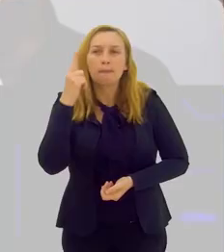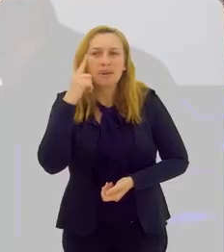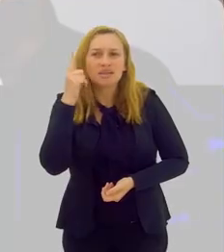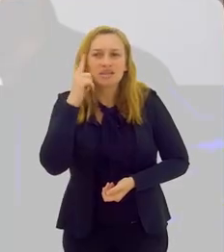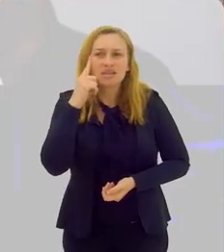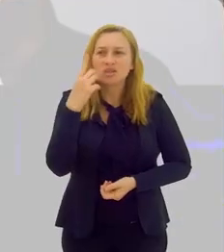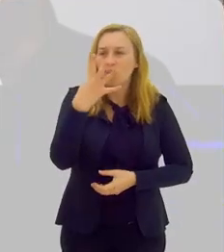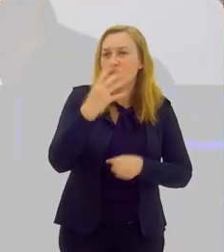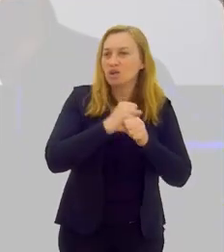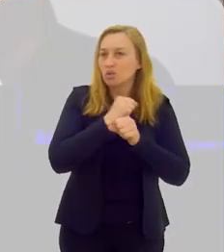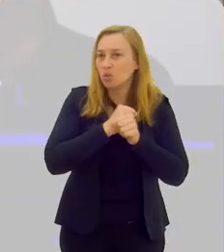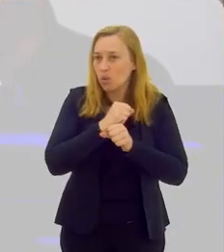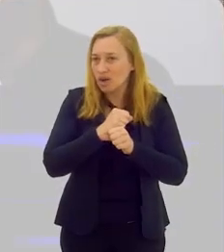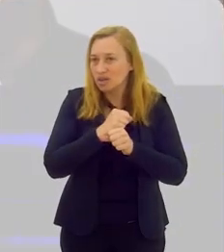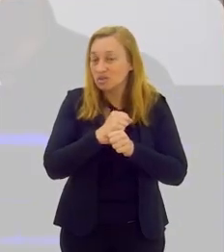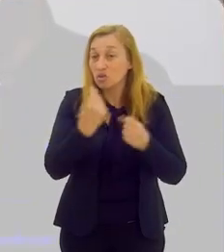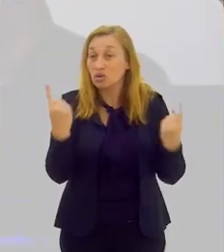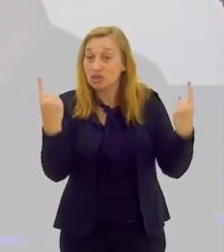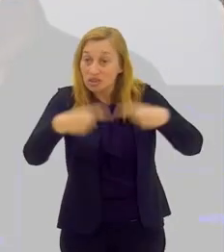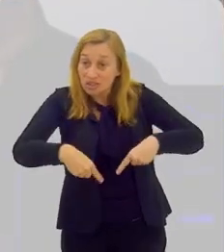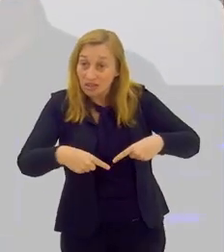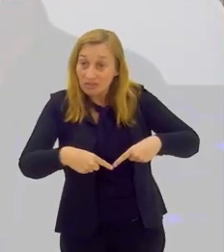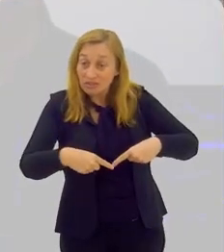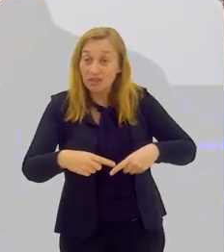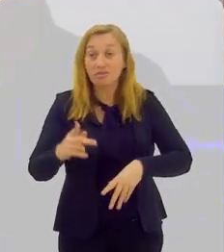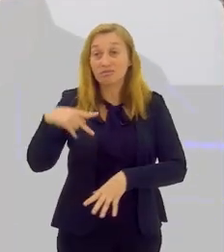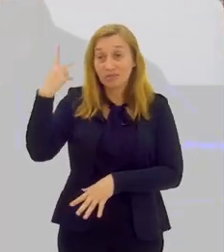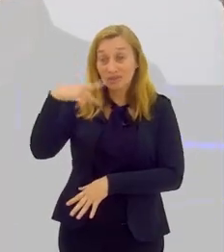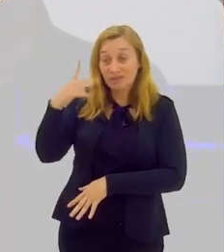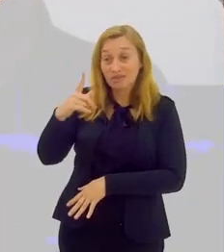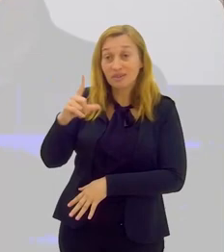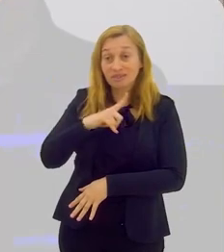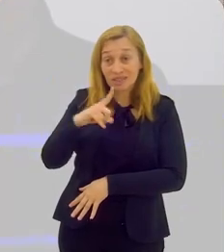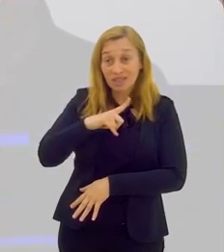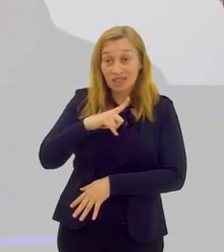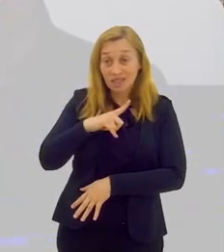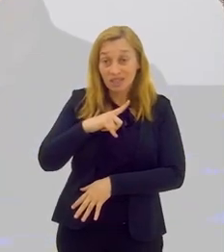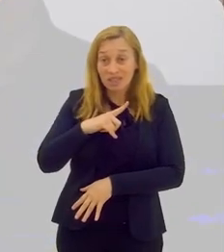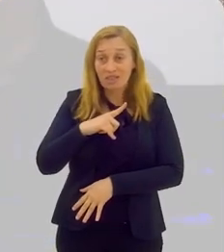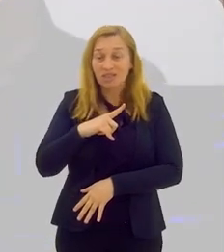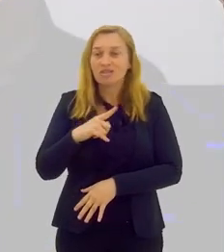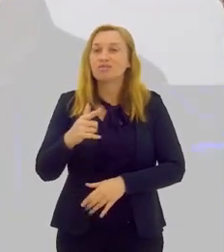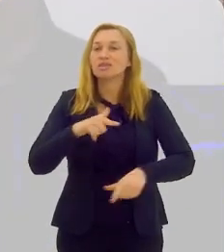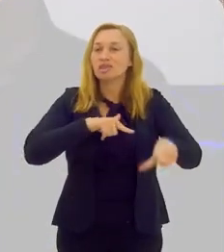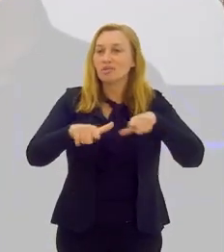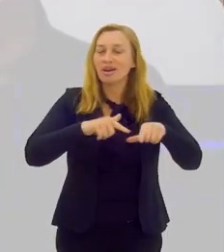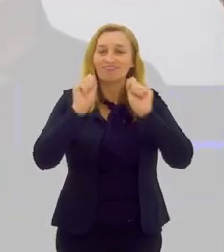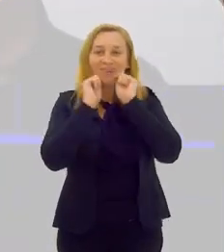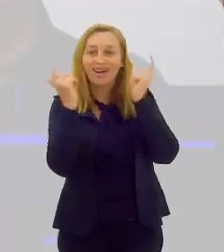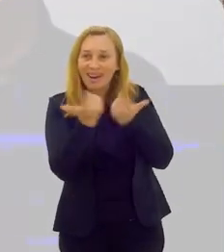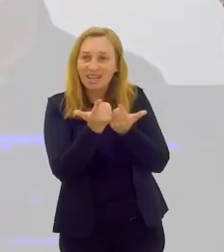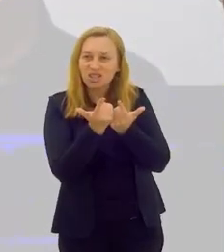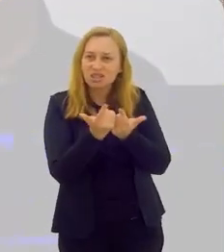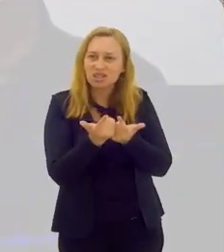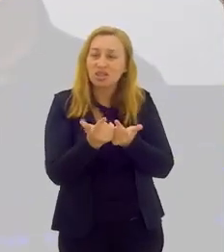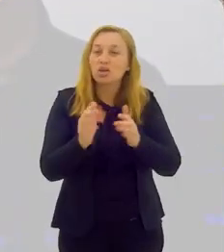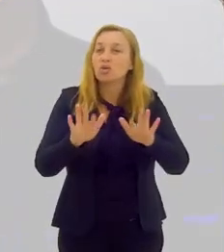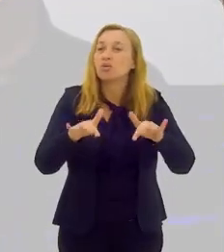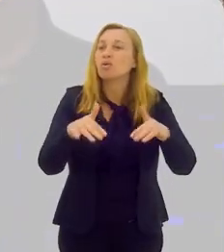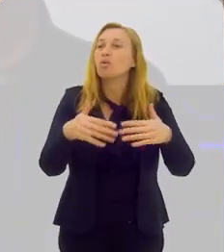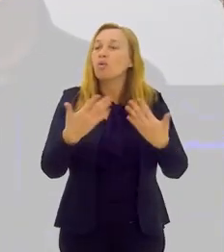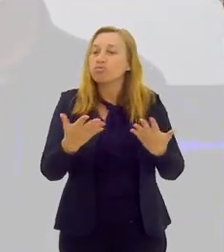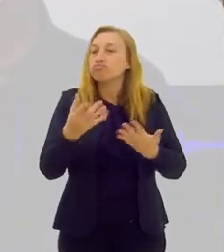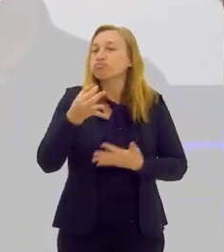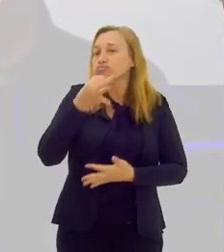constante. Pensando nos próximos 4 anos, nos desafios que os nossos parlamentares vão ter aqui assumindo seus mandatos na Assembleia